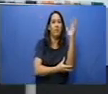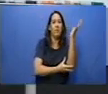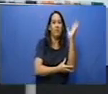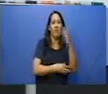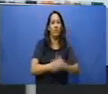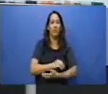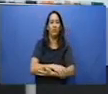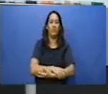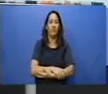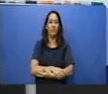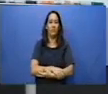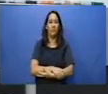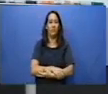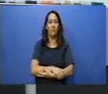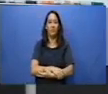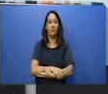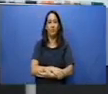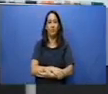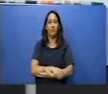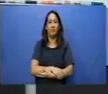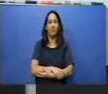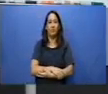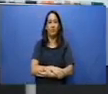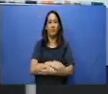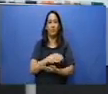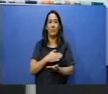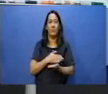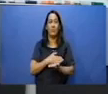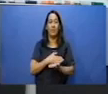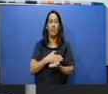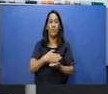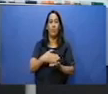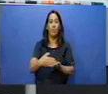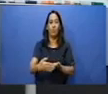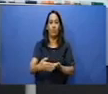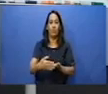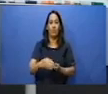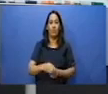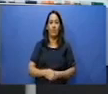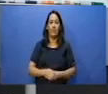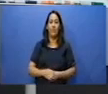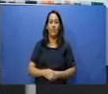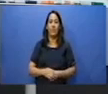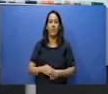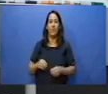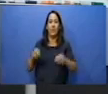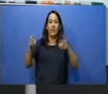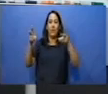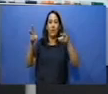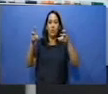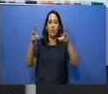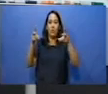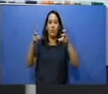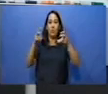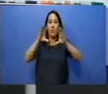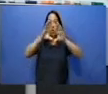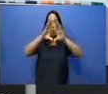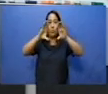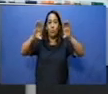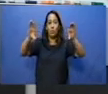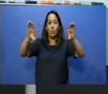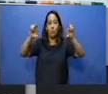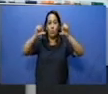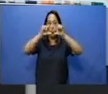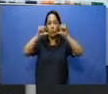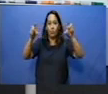Vamos começar. A gente chama de manchete, né? Qual que é a manchete, o